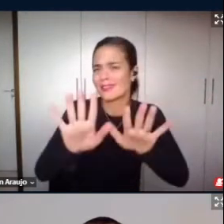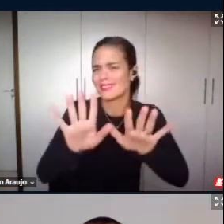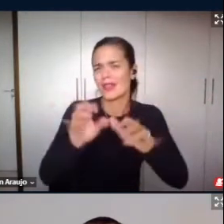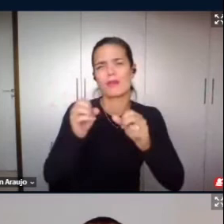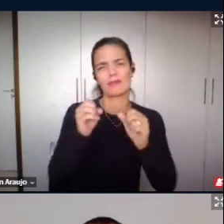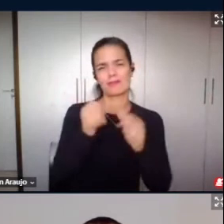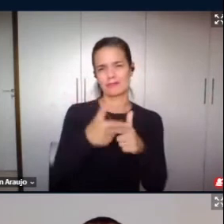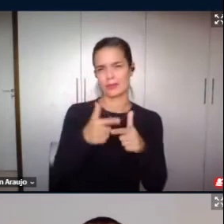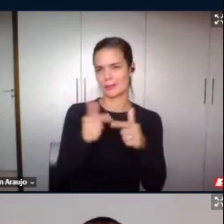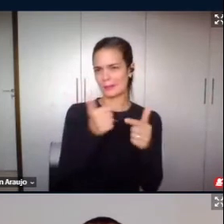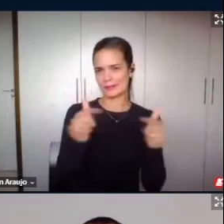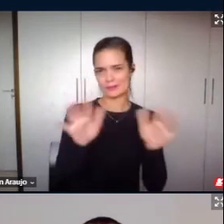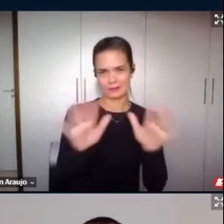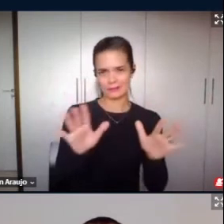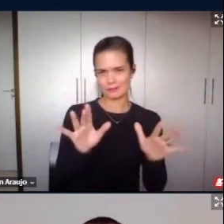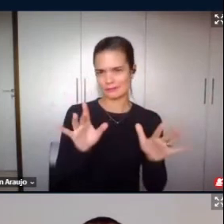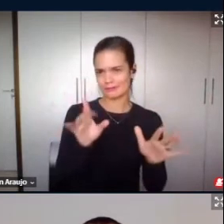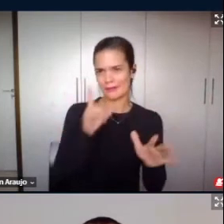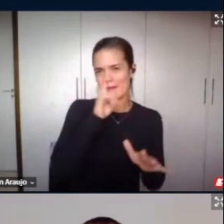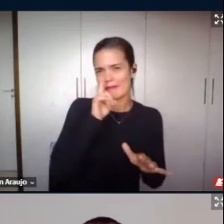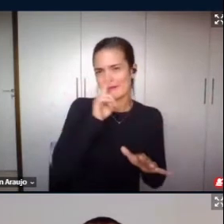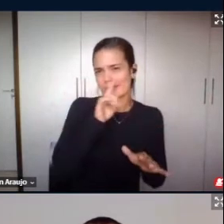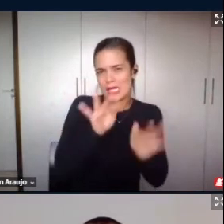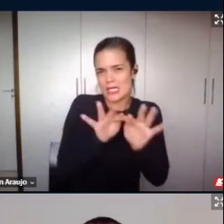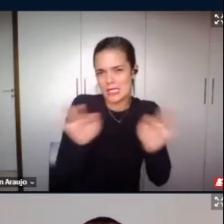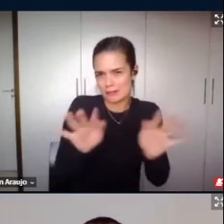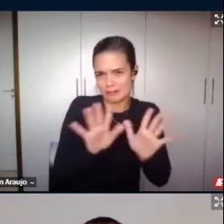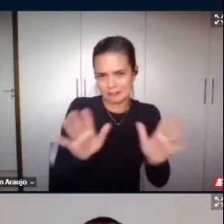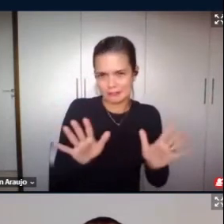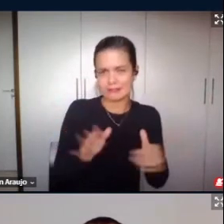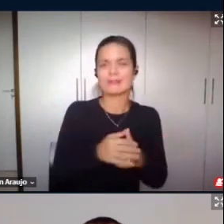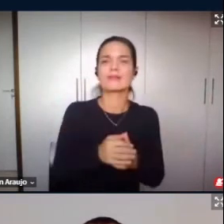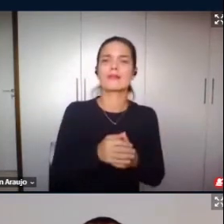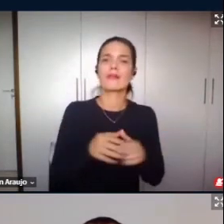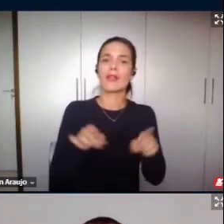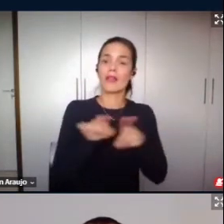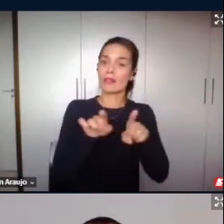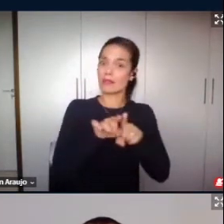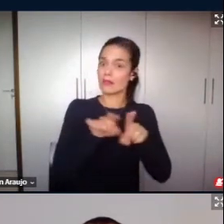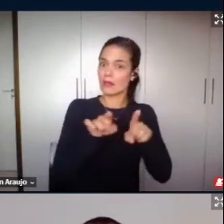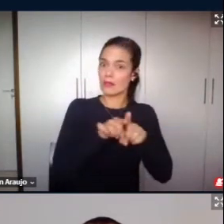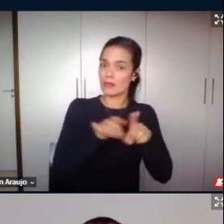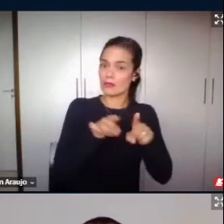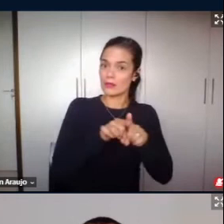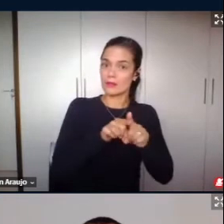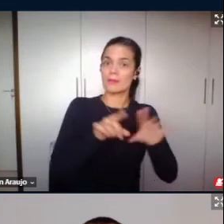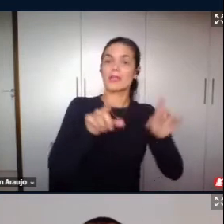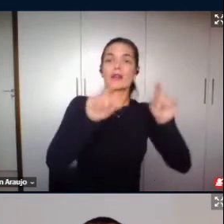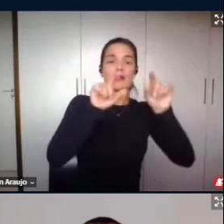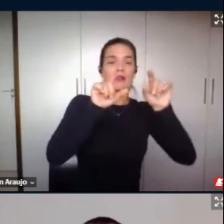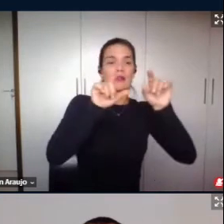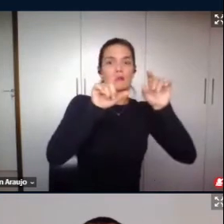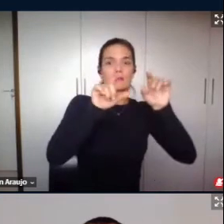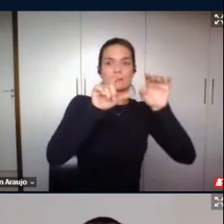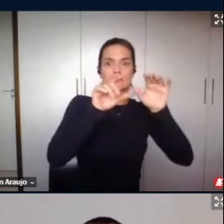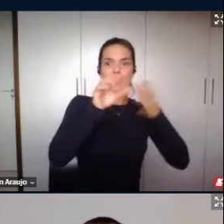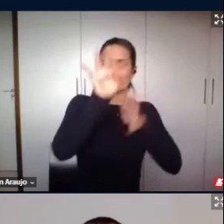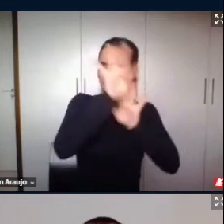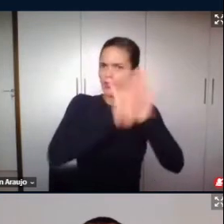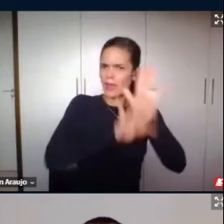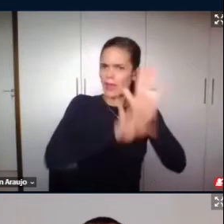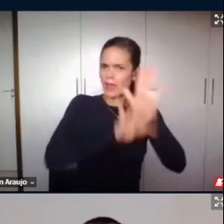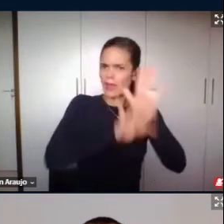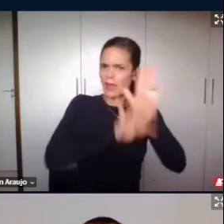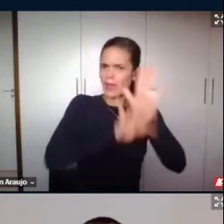permanecendo. Tá? Durante a leitura, percebe-se que a articulação geral entre os tópicos é clara